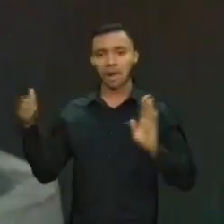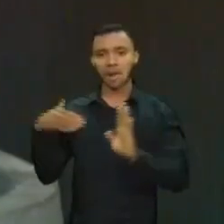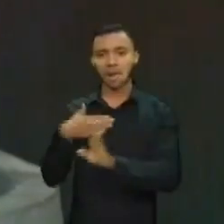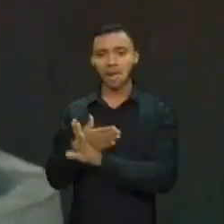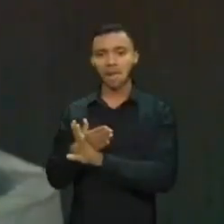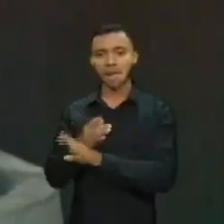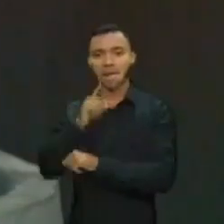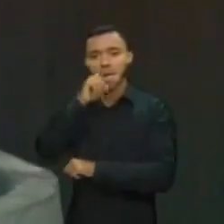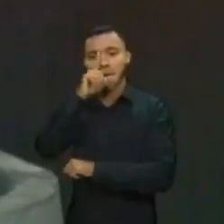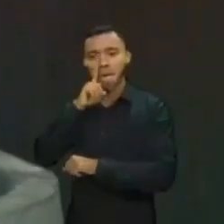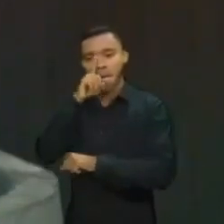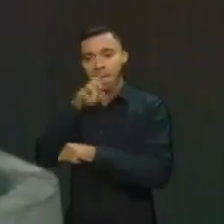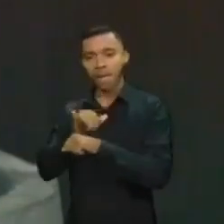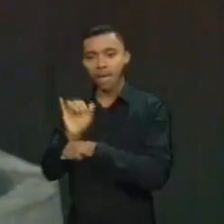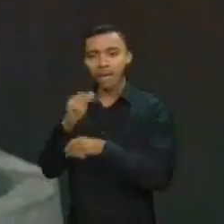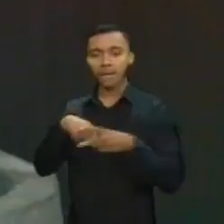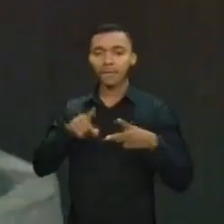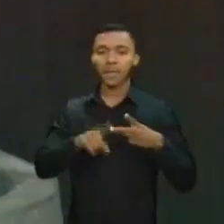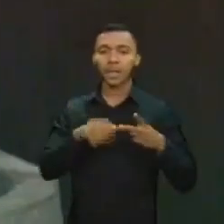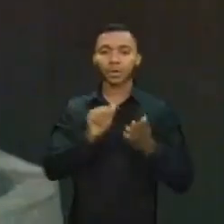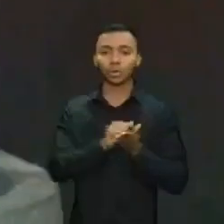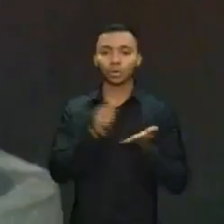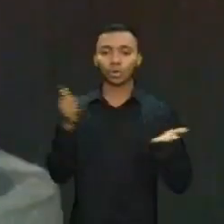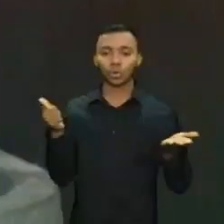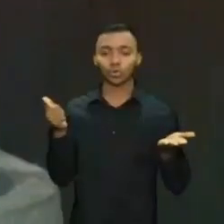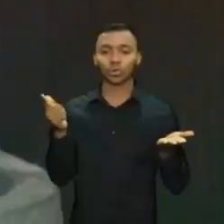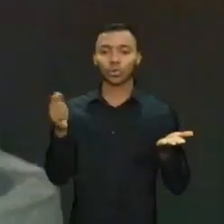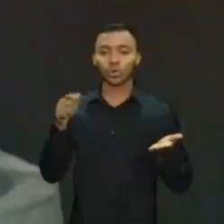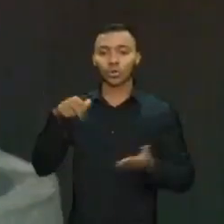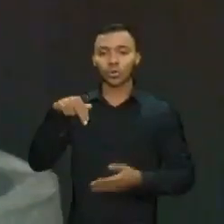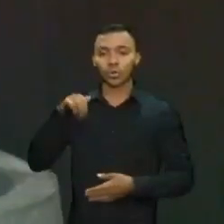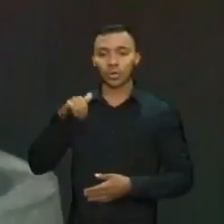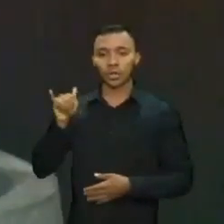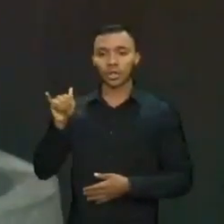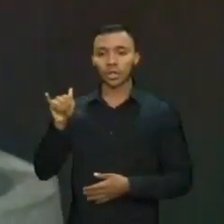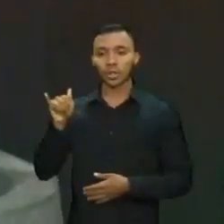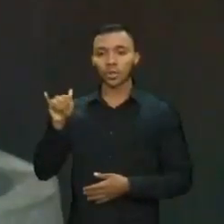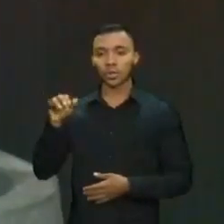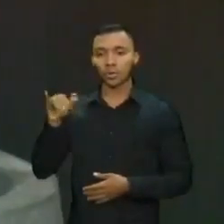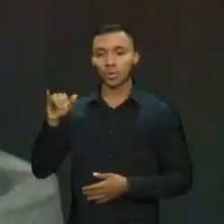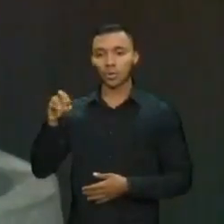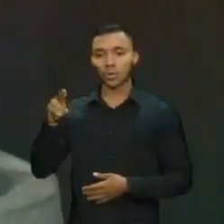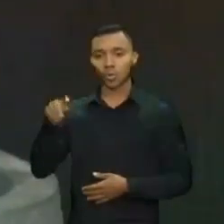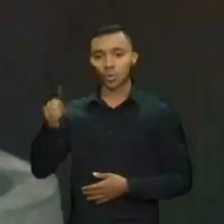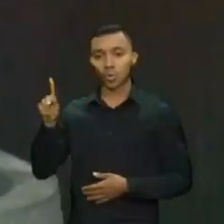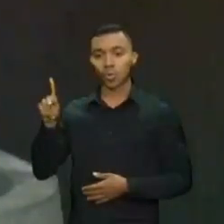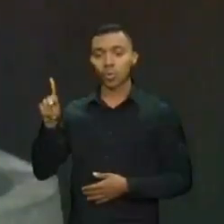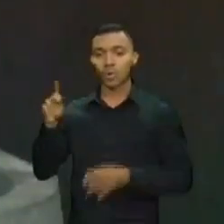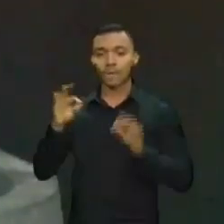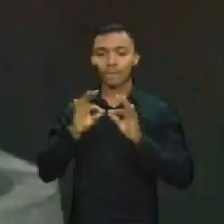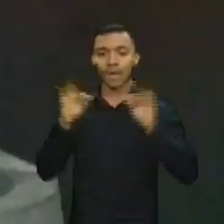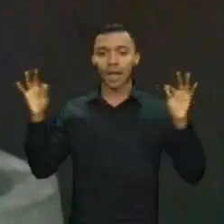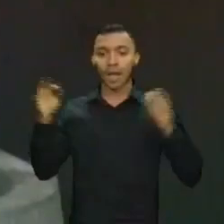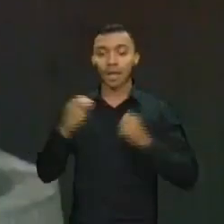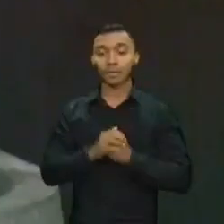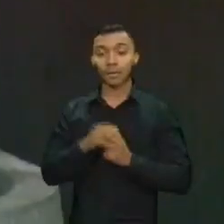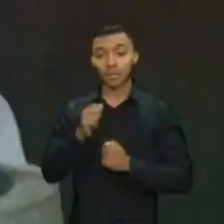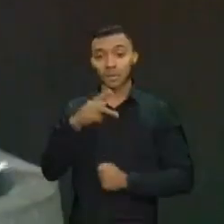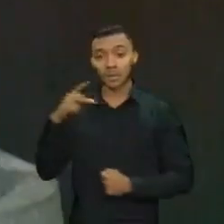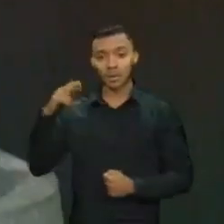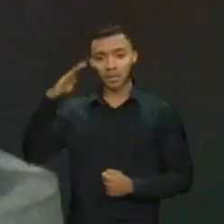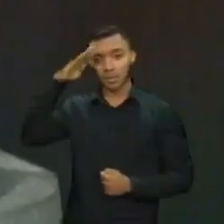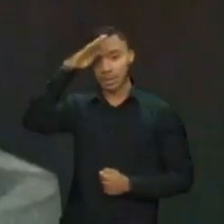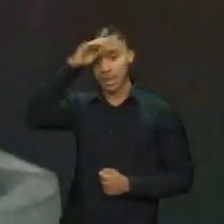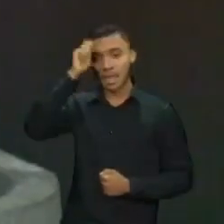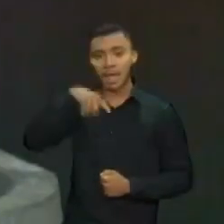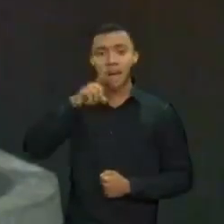York Times, destaque que Bolsonaro quer mostrar força e fala também prelúdio de golpe.